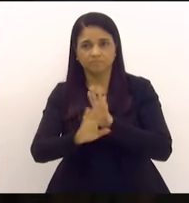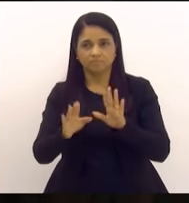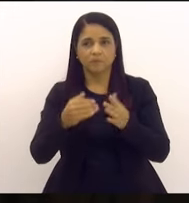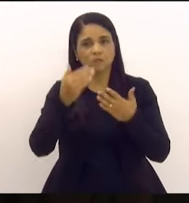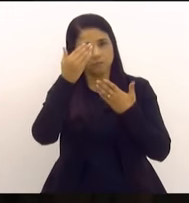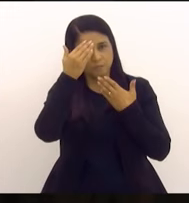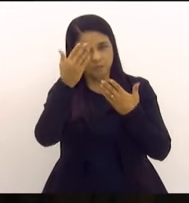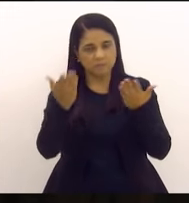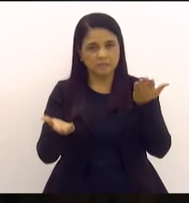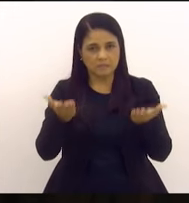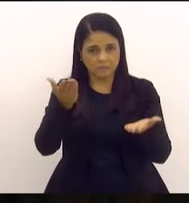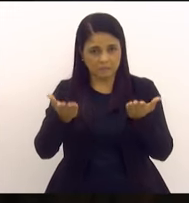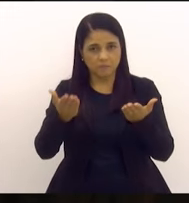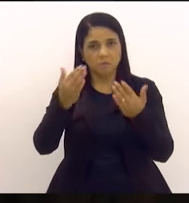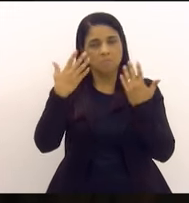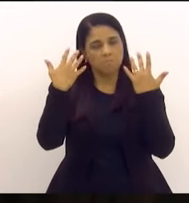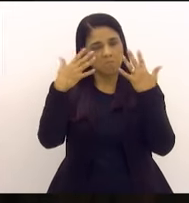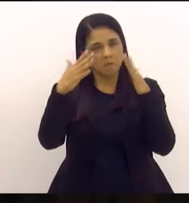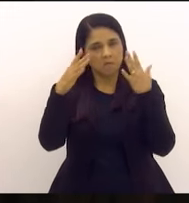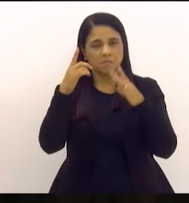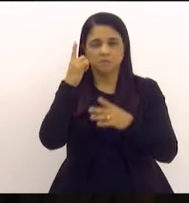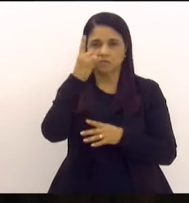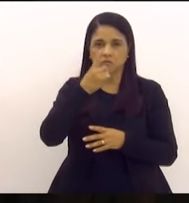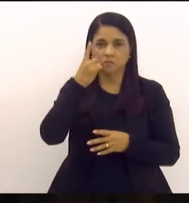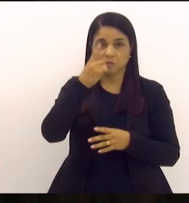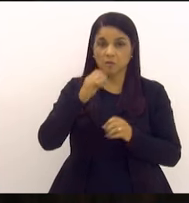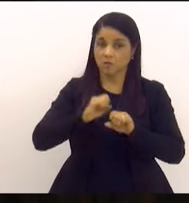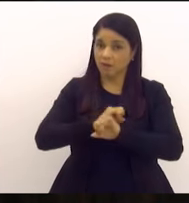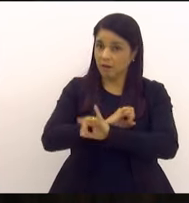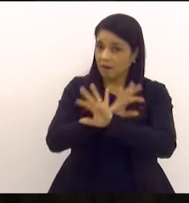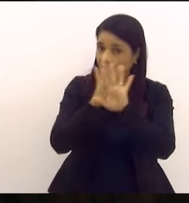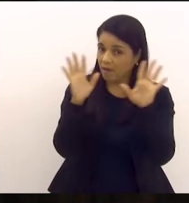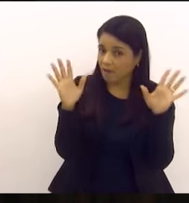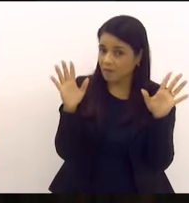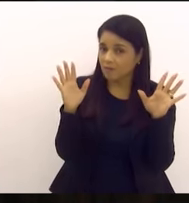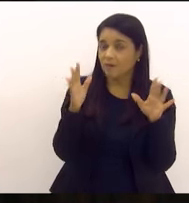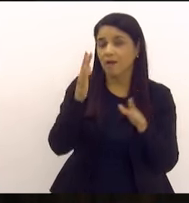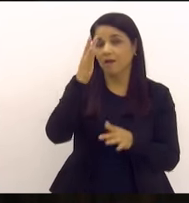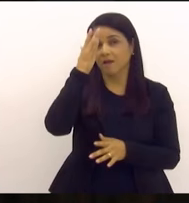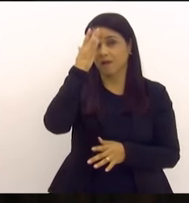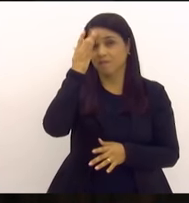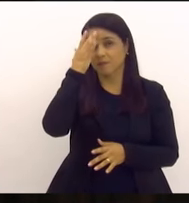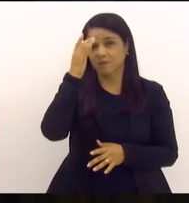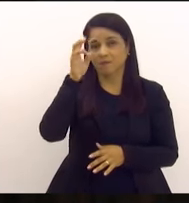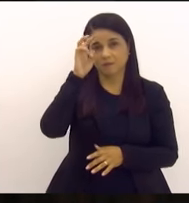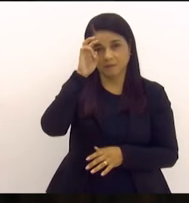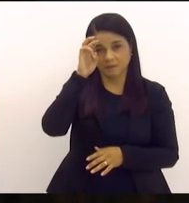Parabéns a cada um dos parlamentares. Deixando bem claro que amanhã,